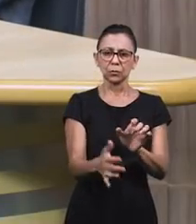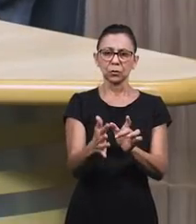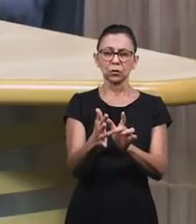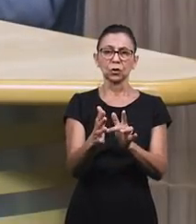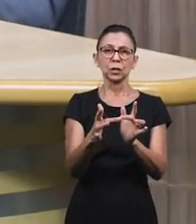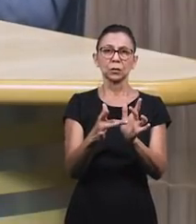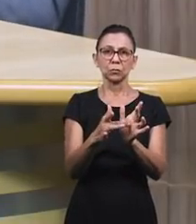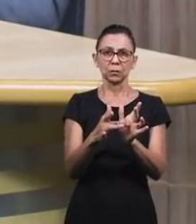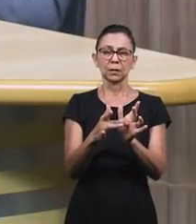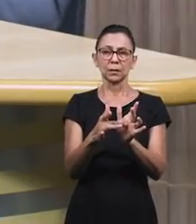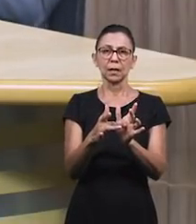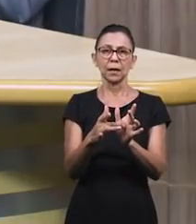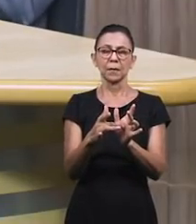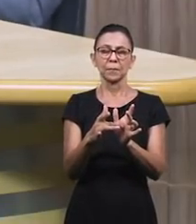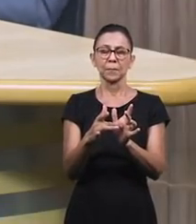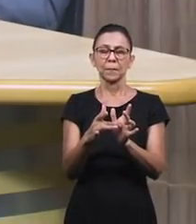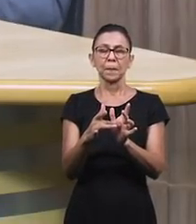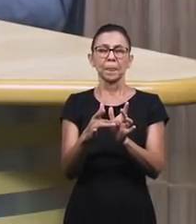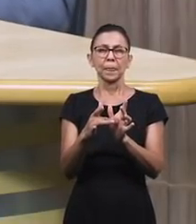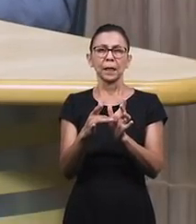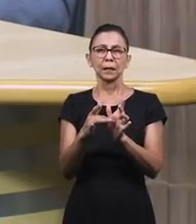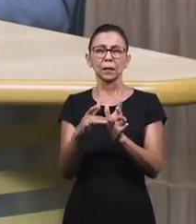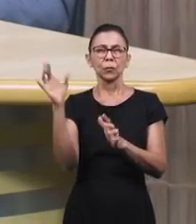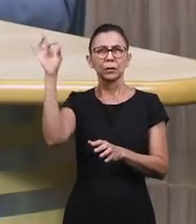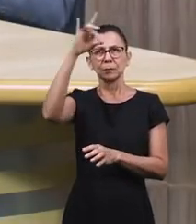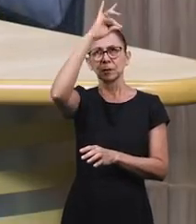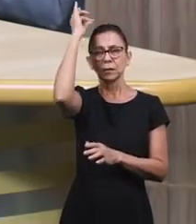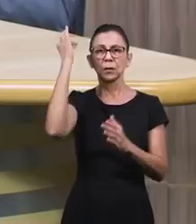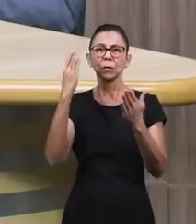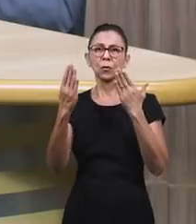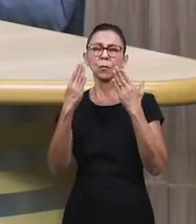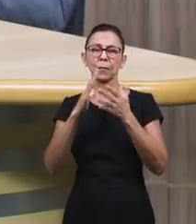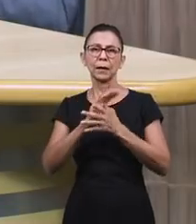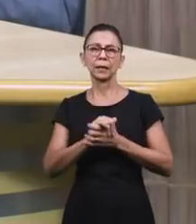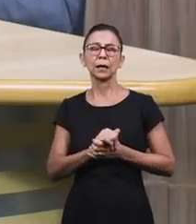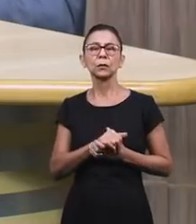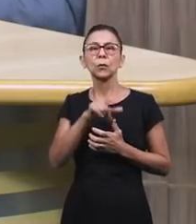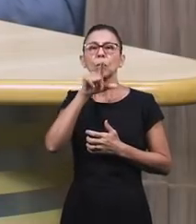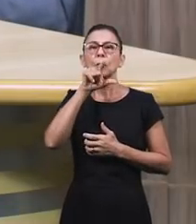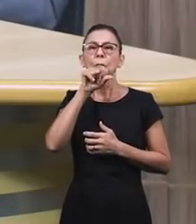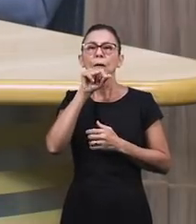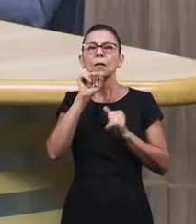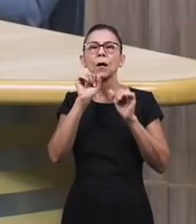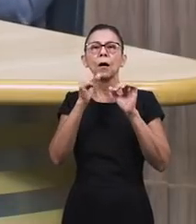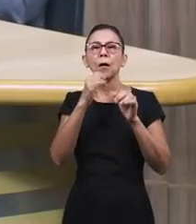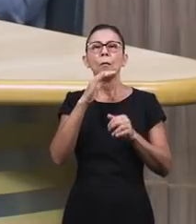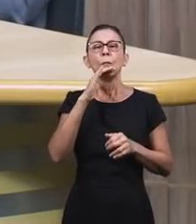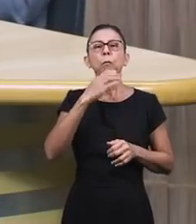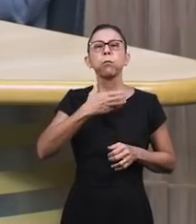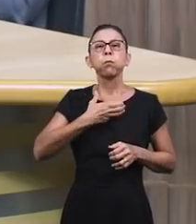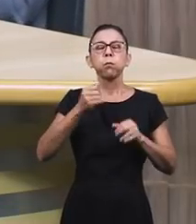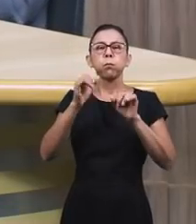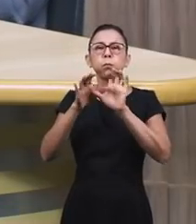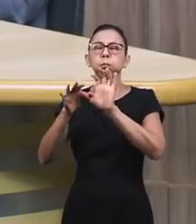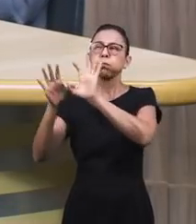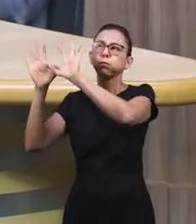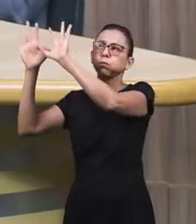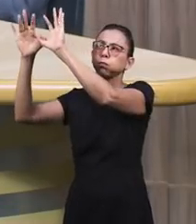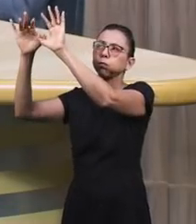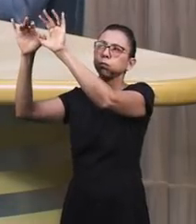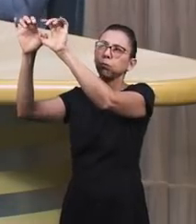que você identifica Jesus? É só pelo Espírito Santo. Ele não identifica Jesus pela aparência física, ele era parente de João